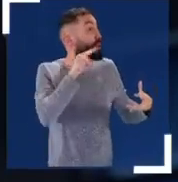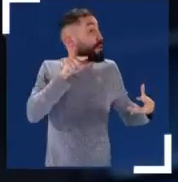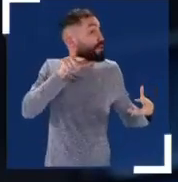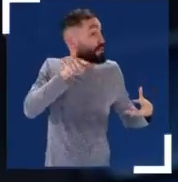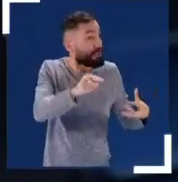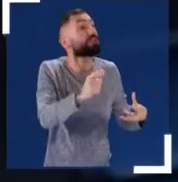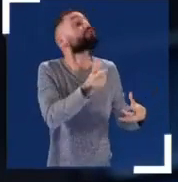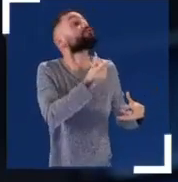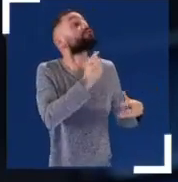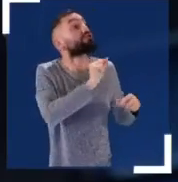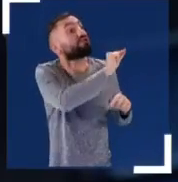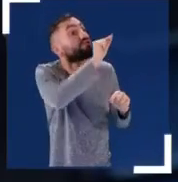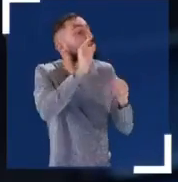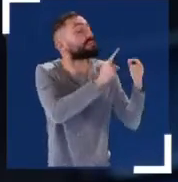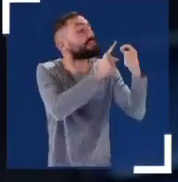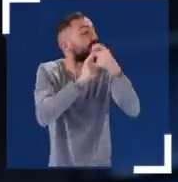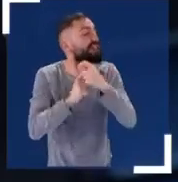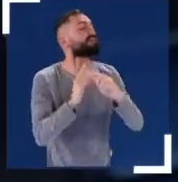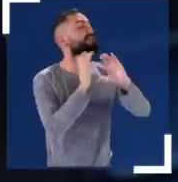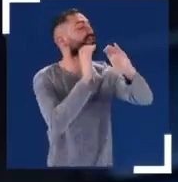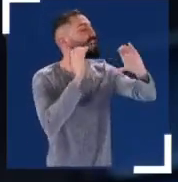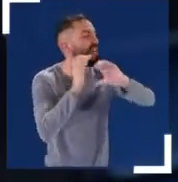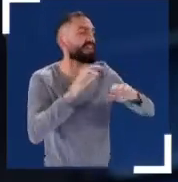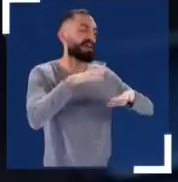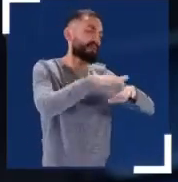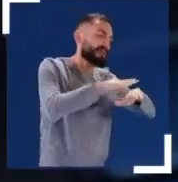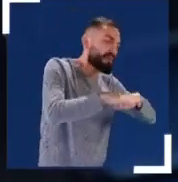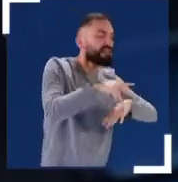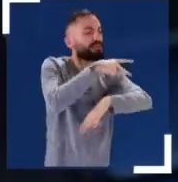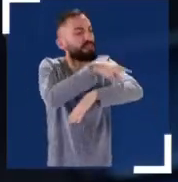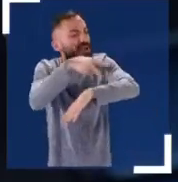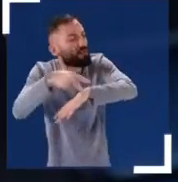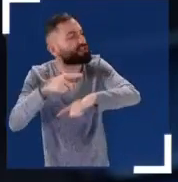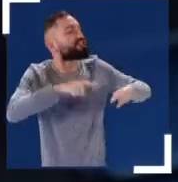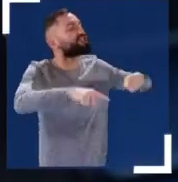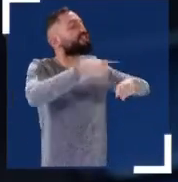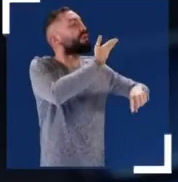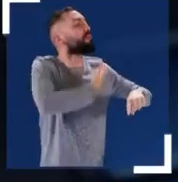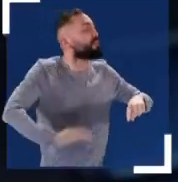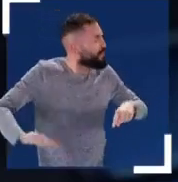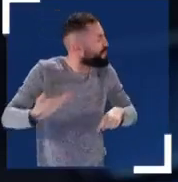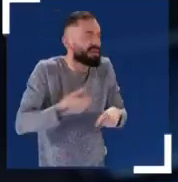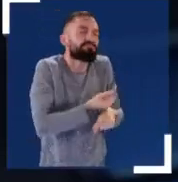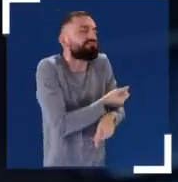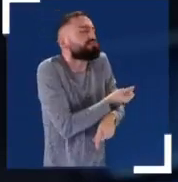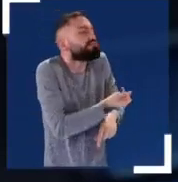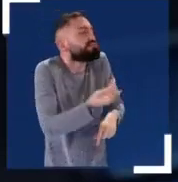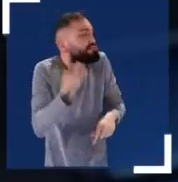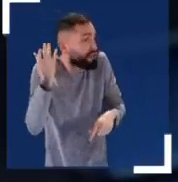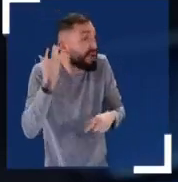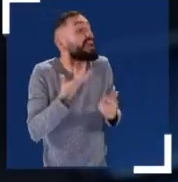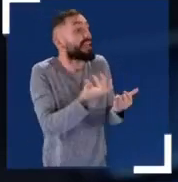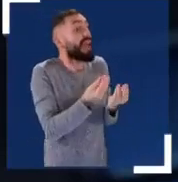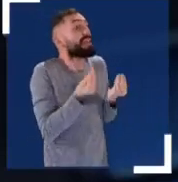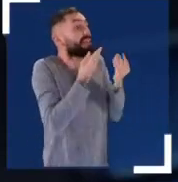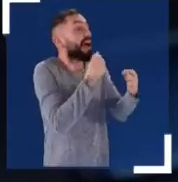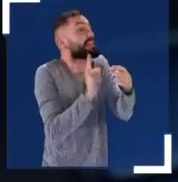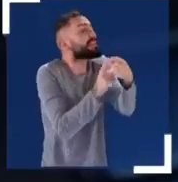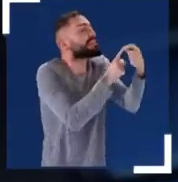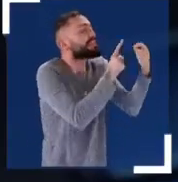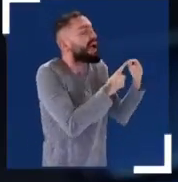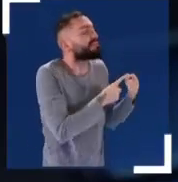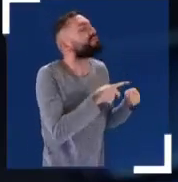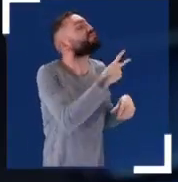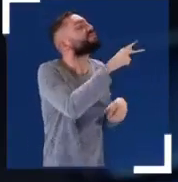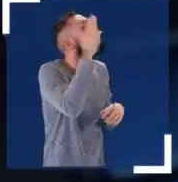todos os municípios, engenharia, matemática, pedagogia, gestão pública, enfim, vamos ter esses cursos na própria cidade. Quero saber o que você